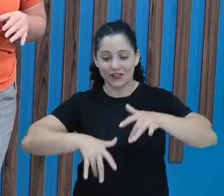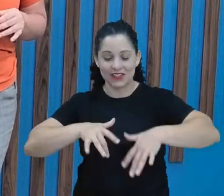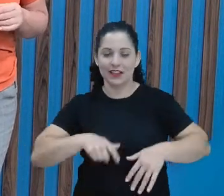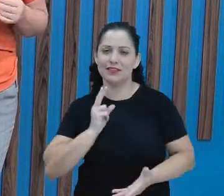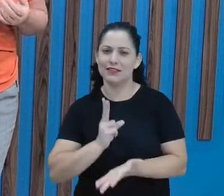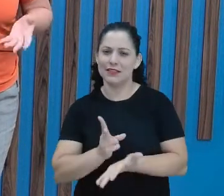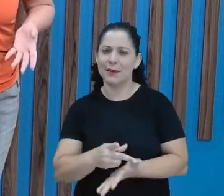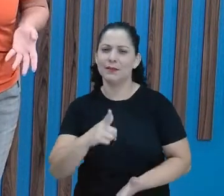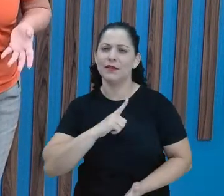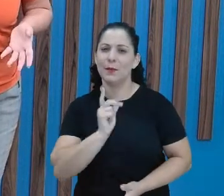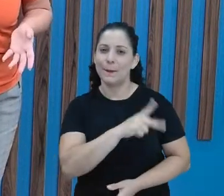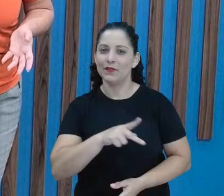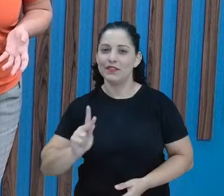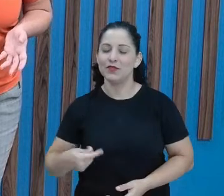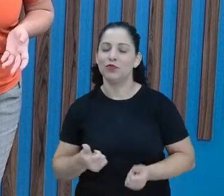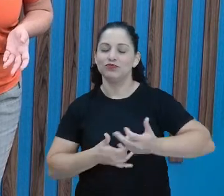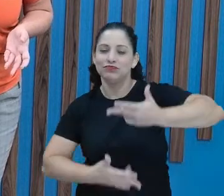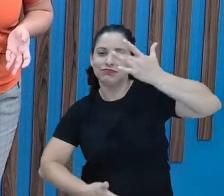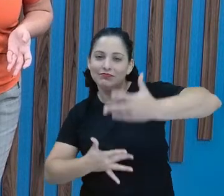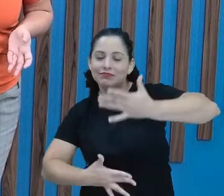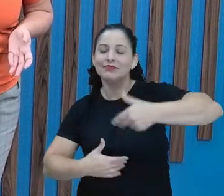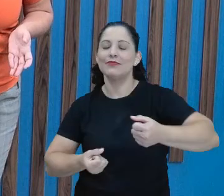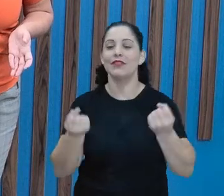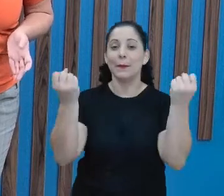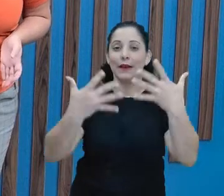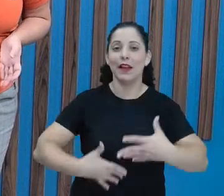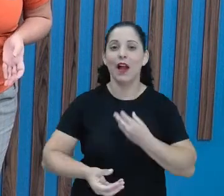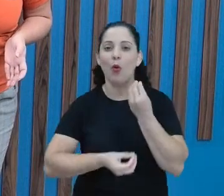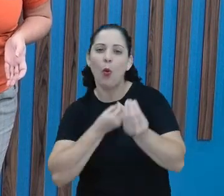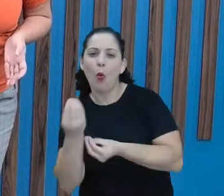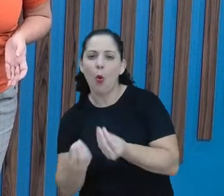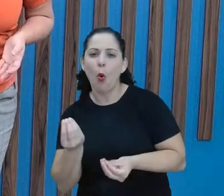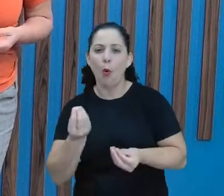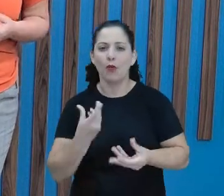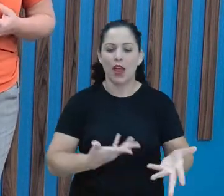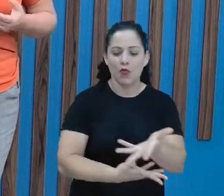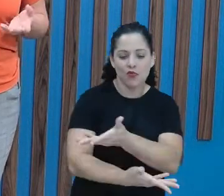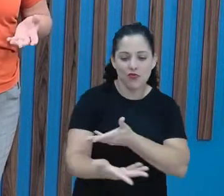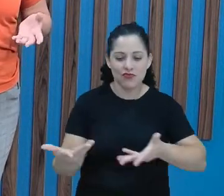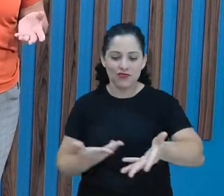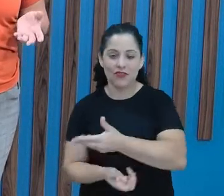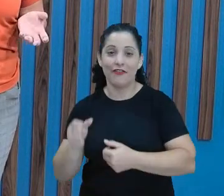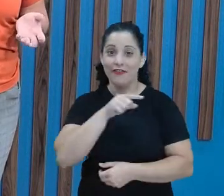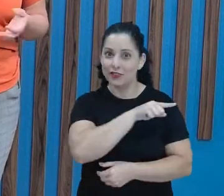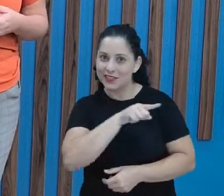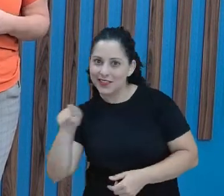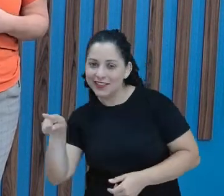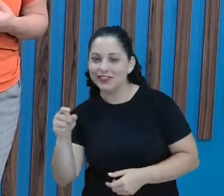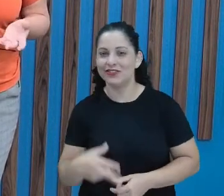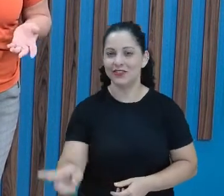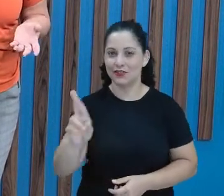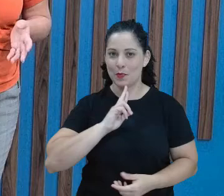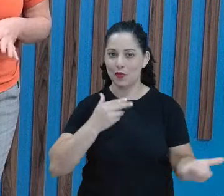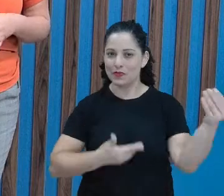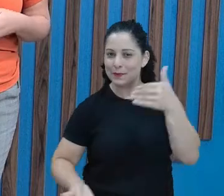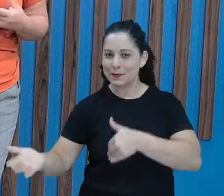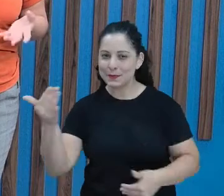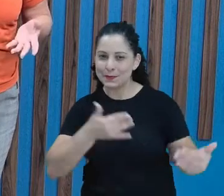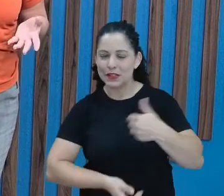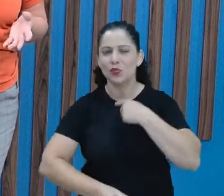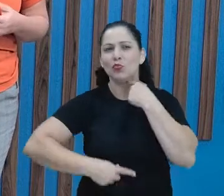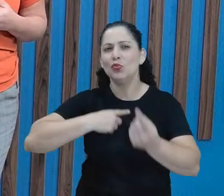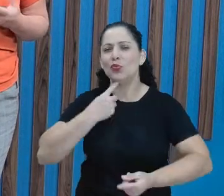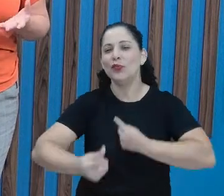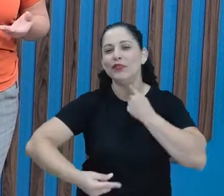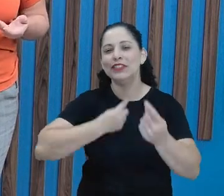vocês, para me passar como é que vocês estão aí do outro lado, como é que tá aí as dúvidas, ou